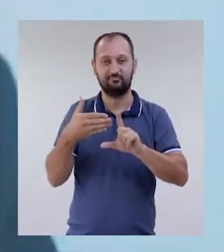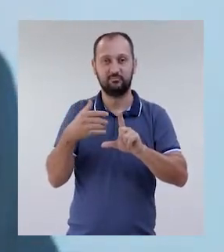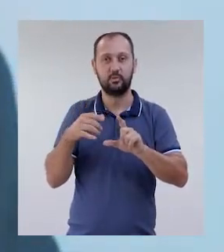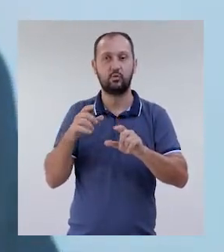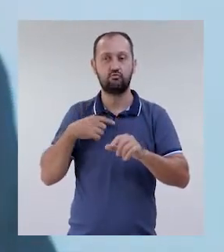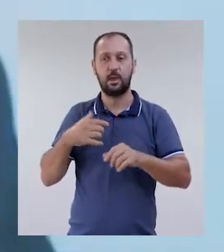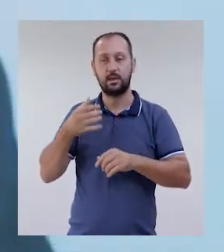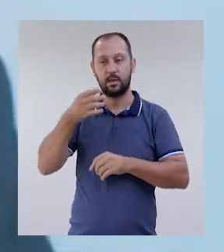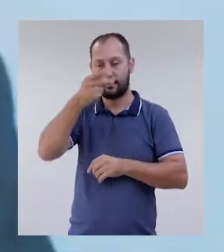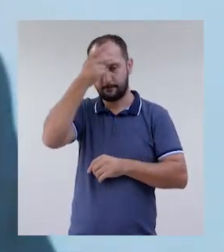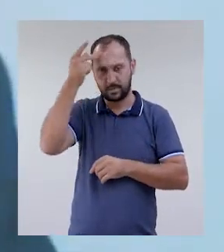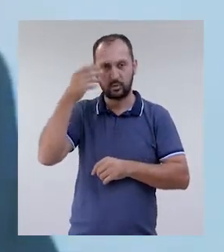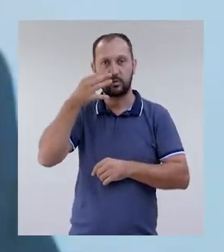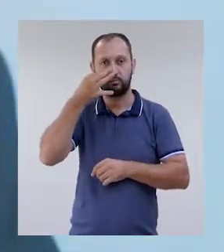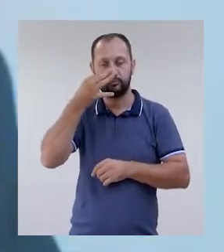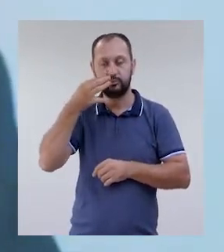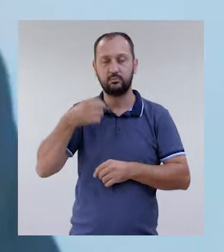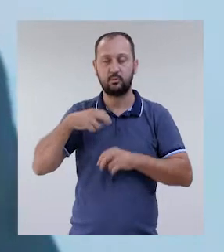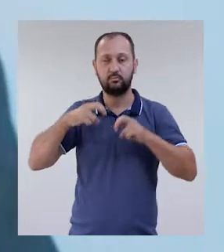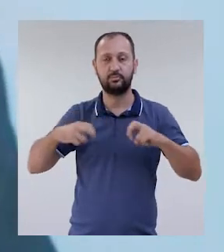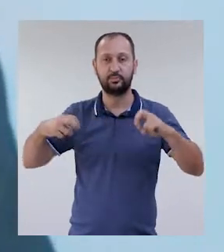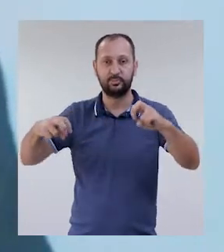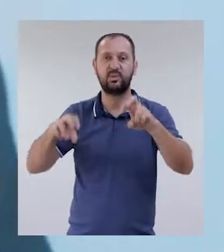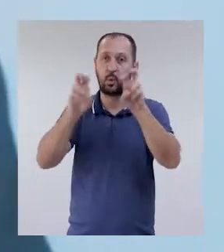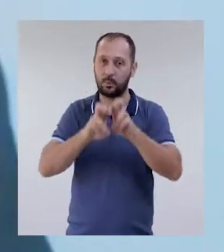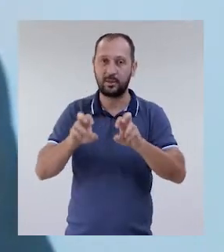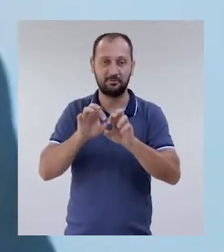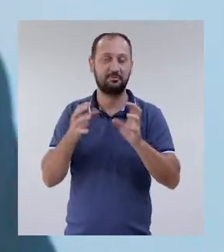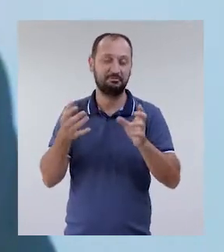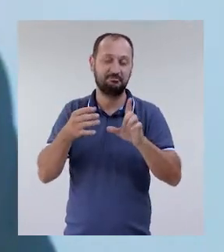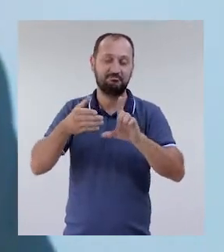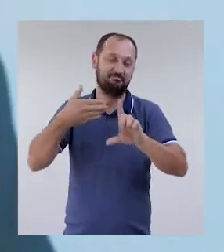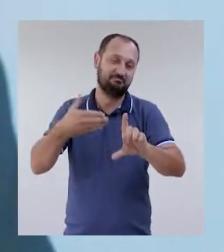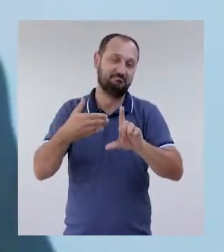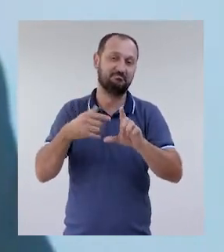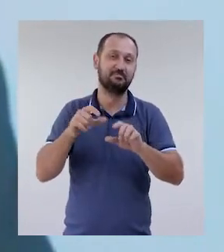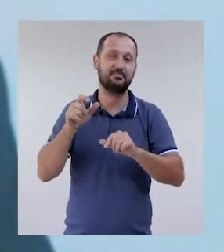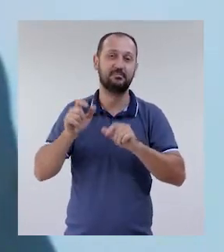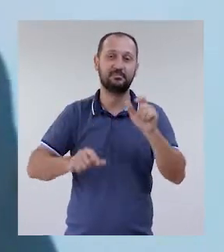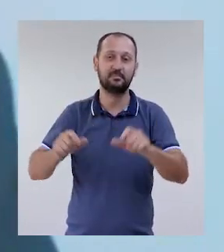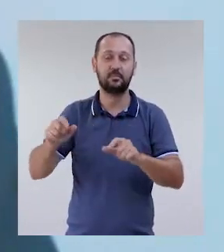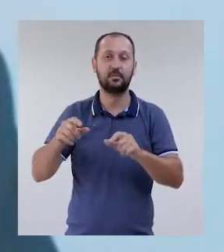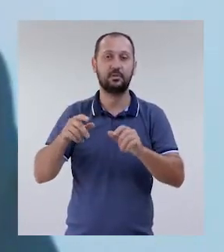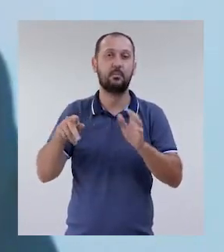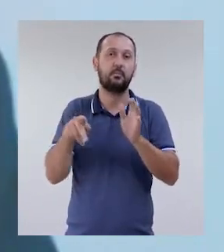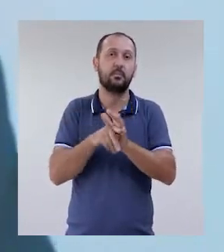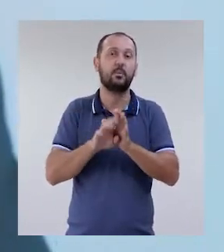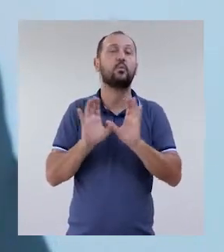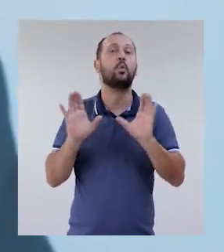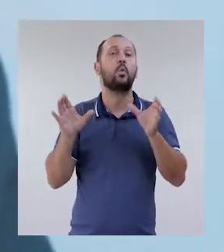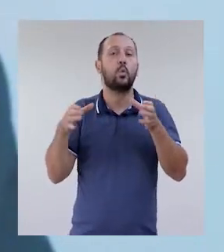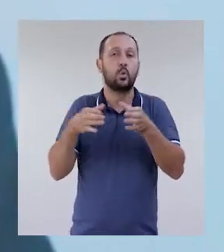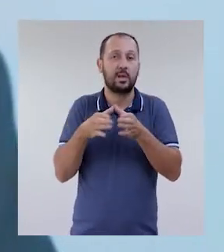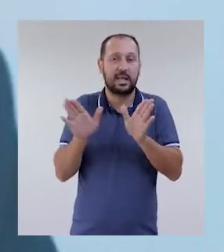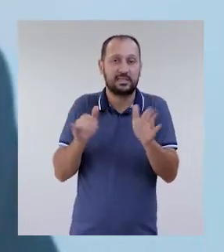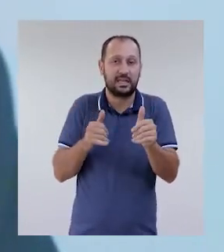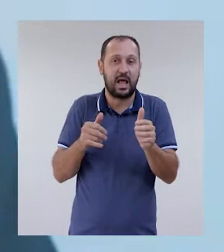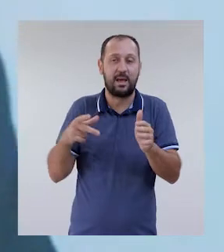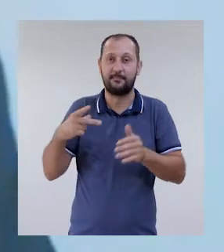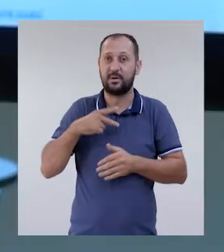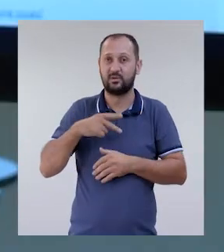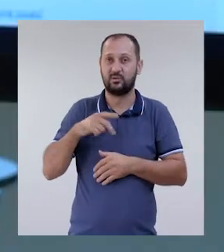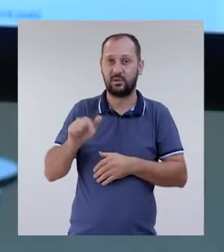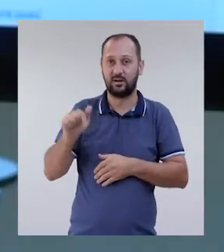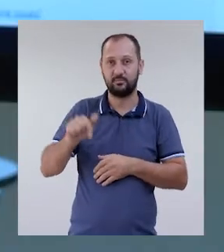onde todos os julgadores estão presentes. A grande maioria dos julgadores estão no próprio gabinete,